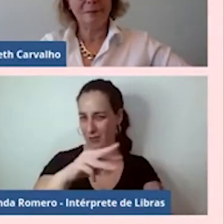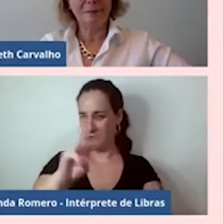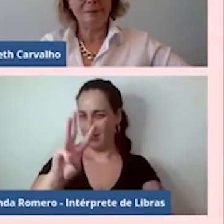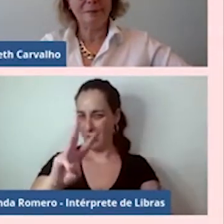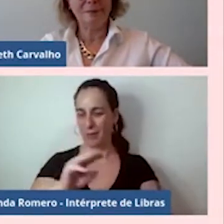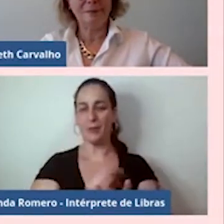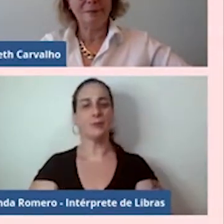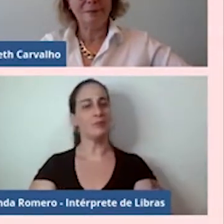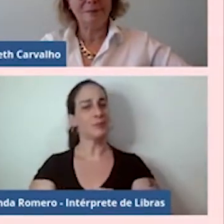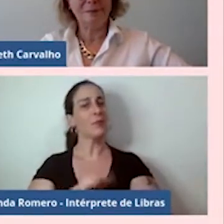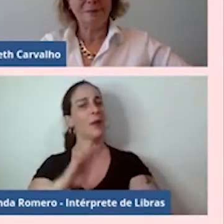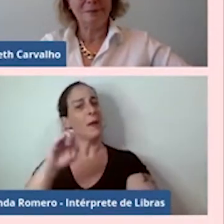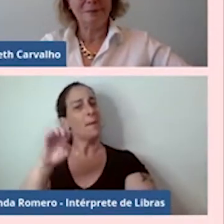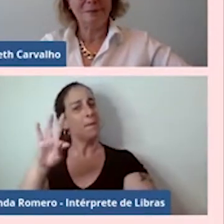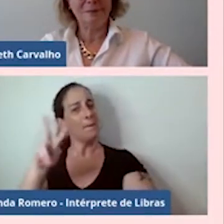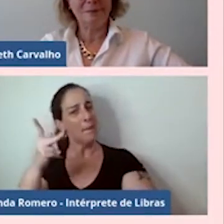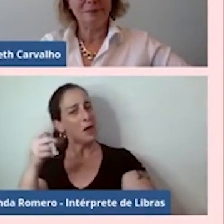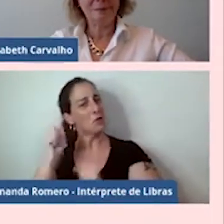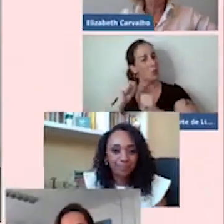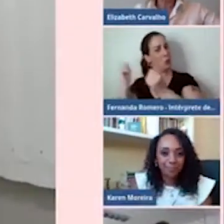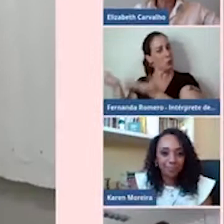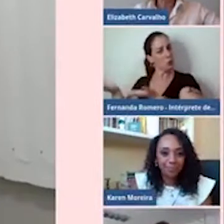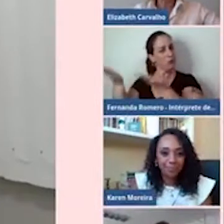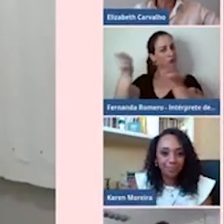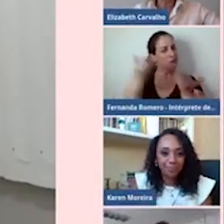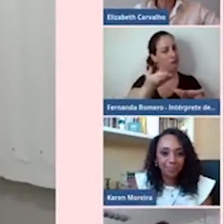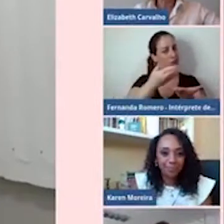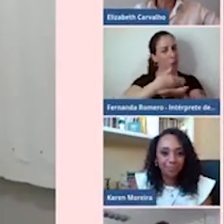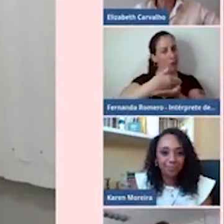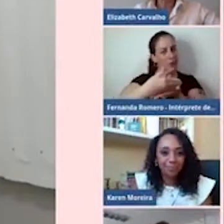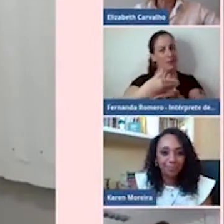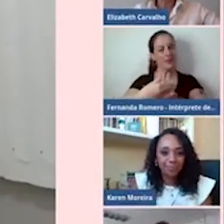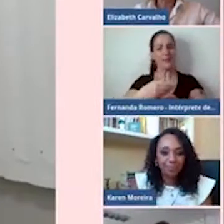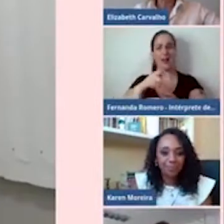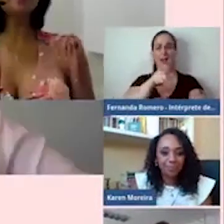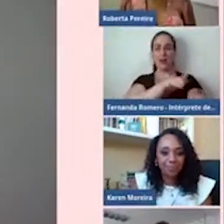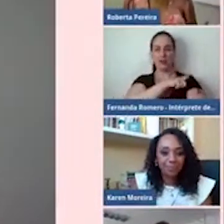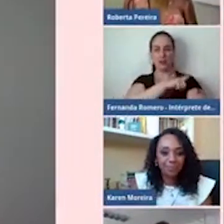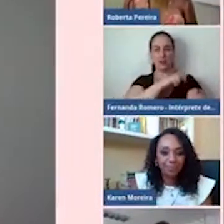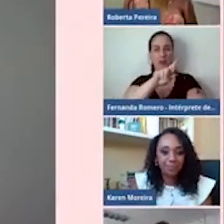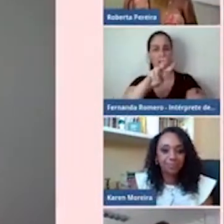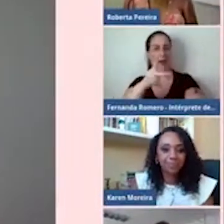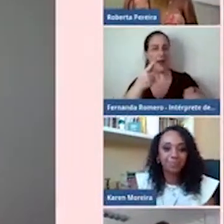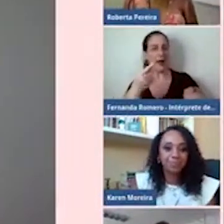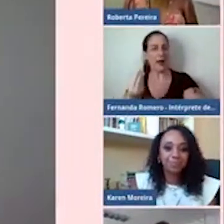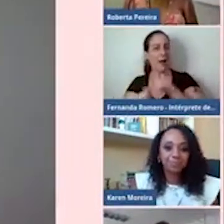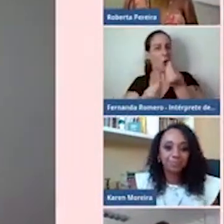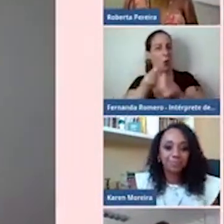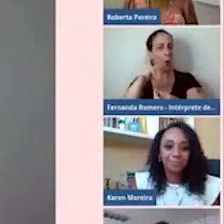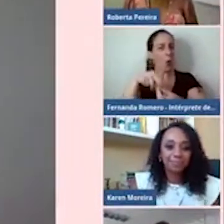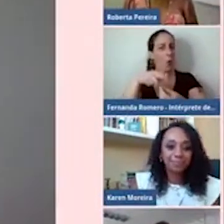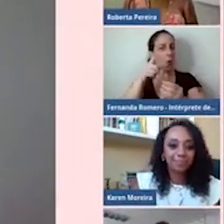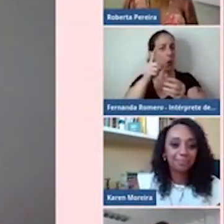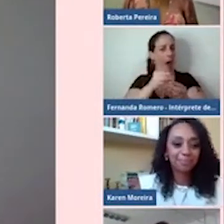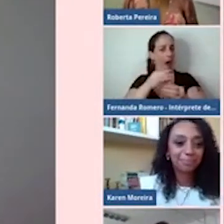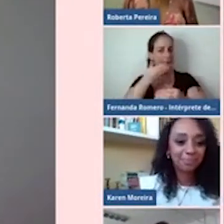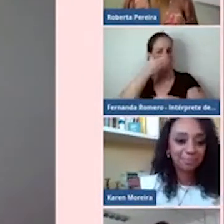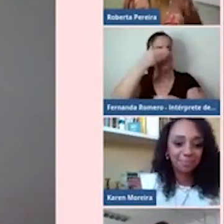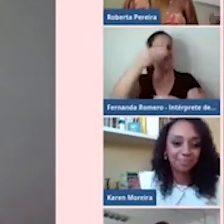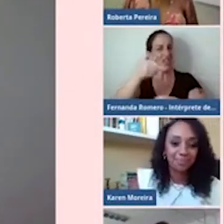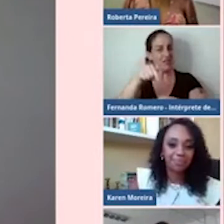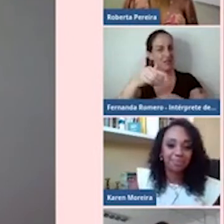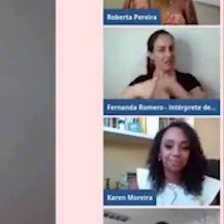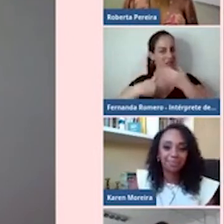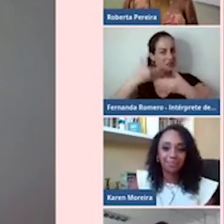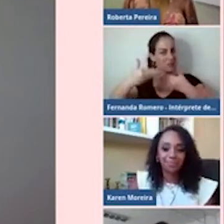então, começando contigo, nossa gestora de recursos humanos, como é estar à frente desse processo, Beth,